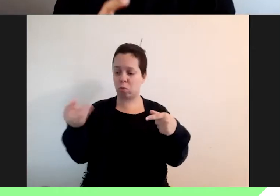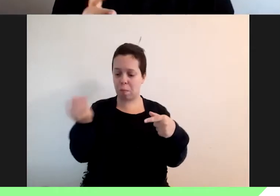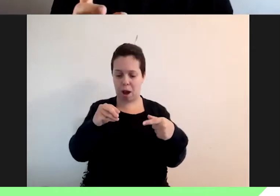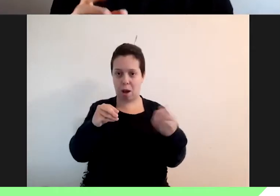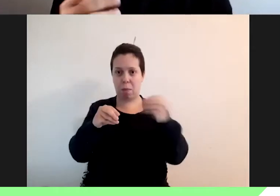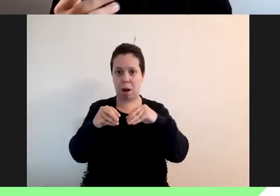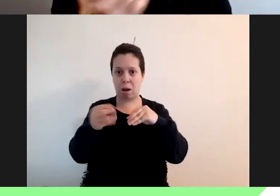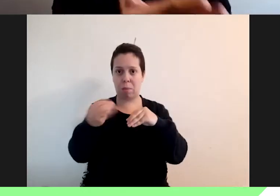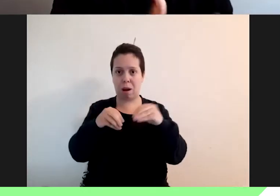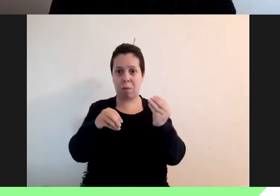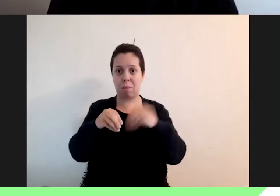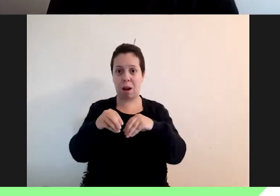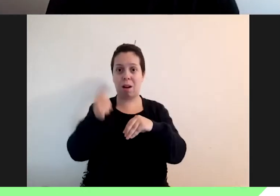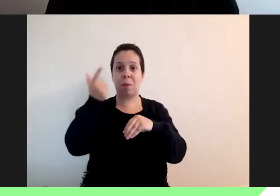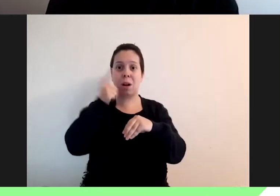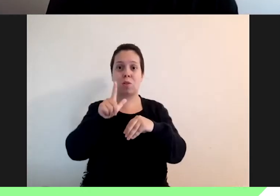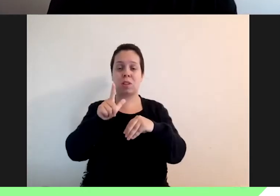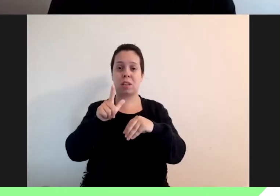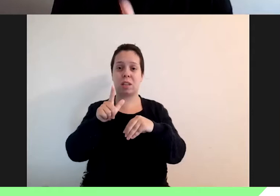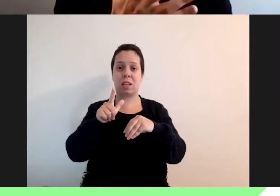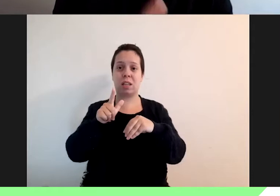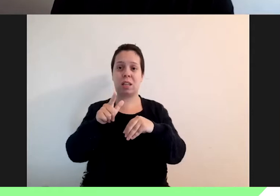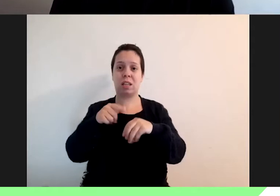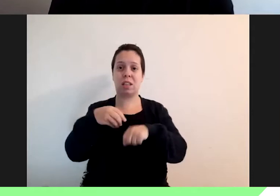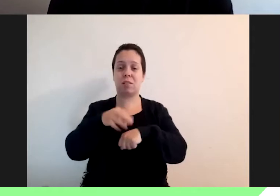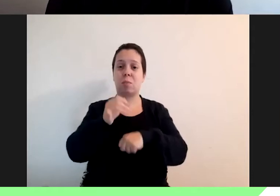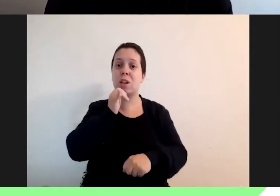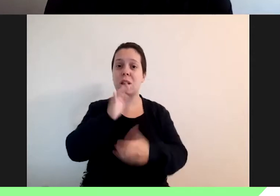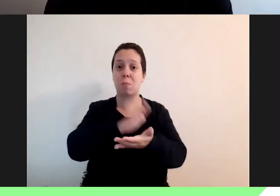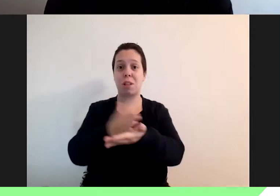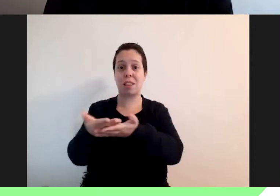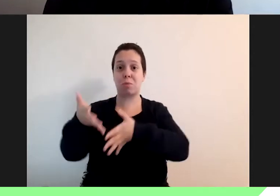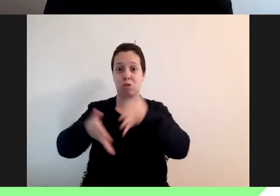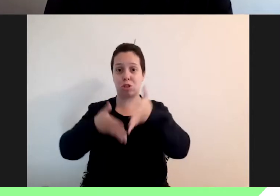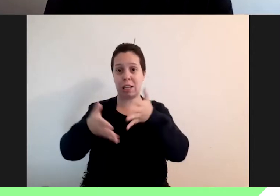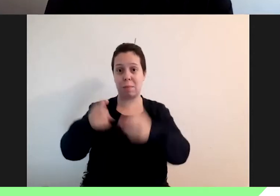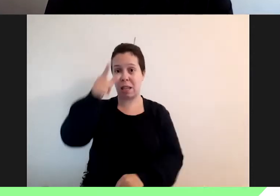transmissão usando, por exemplo, a intérprete de Libras, que está aqui, né, a Amanda, que está aqui em uma das janelas,